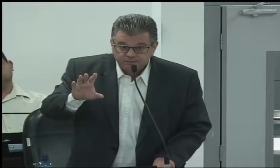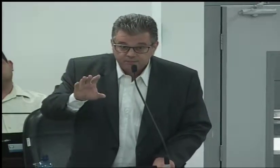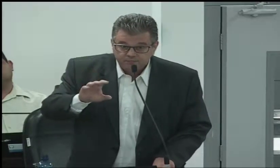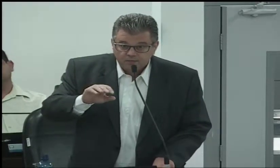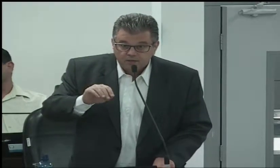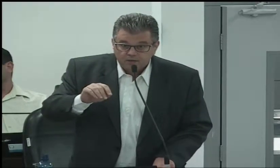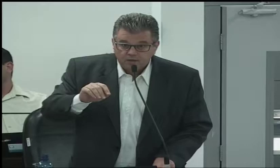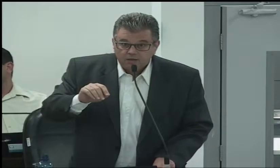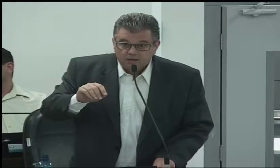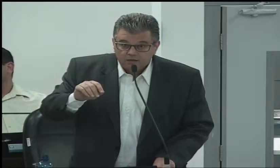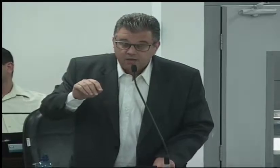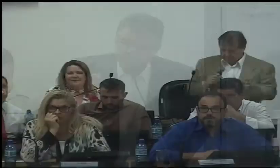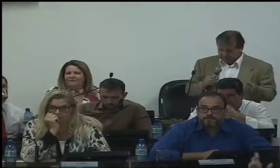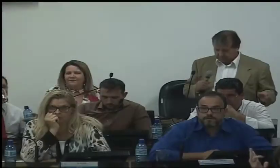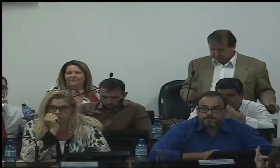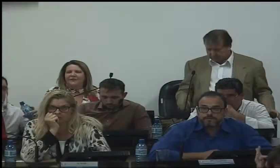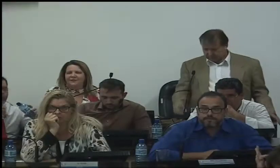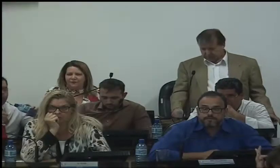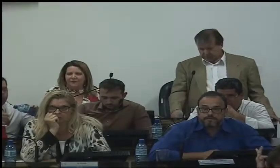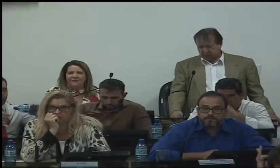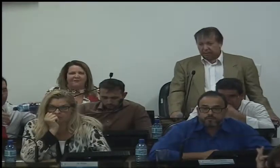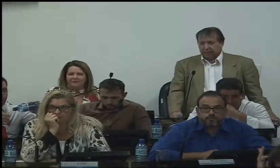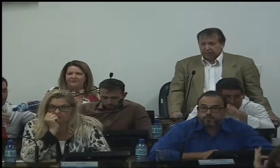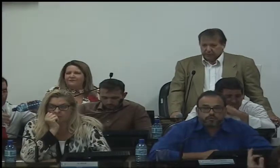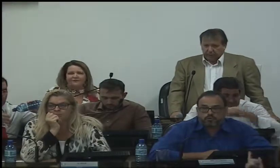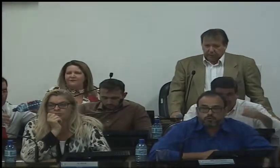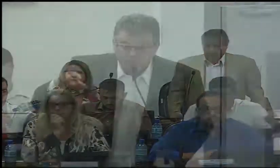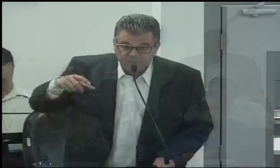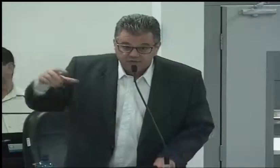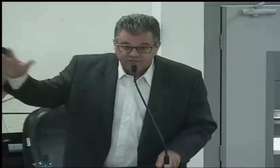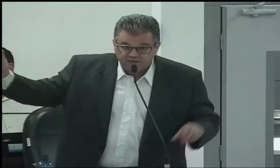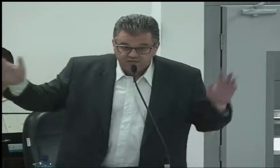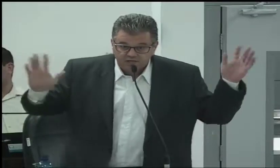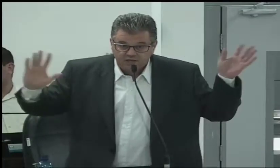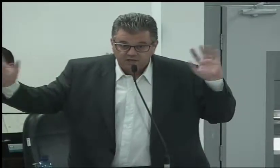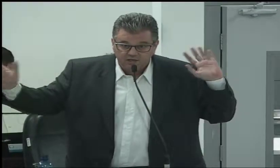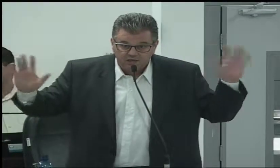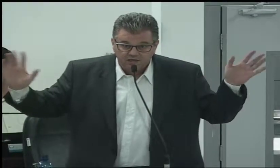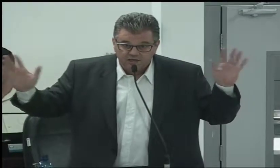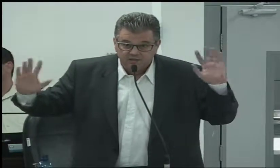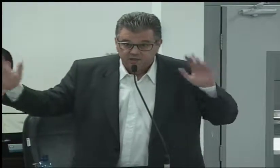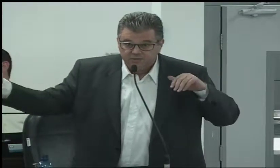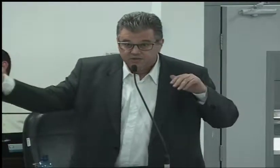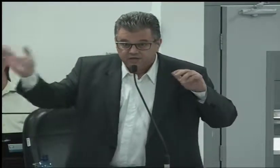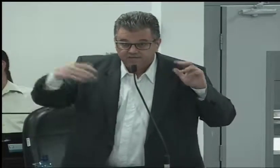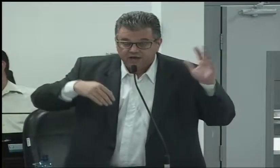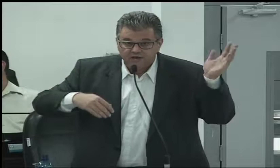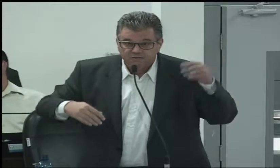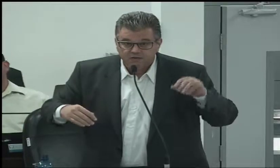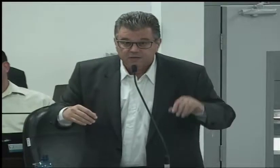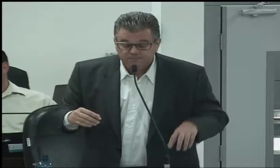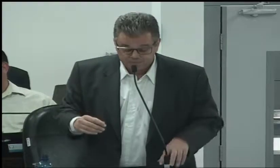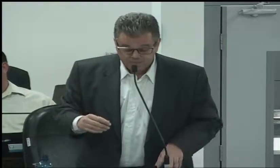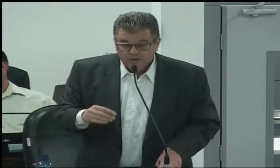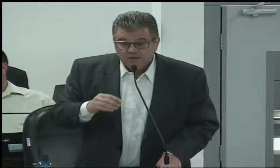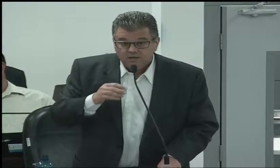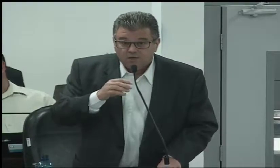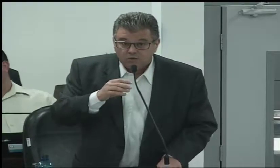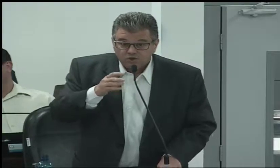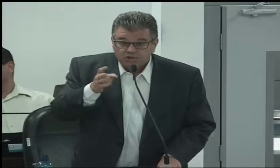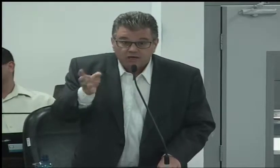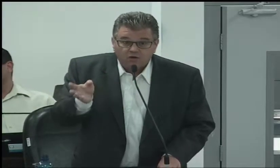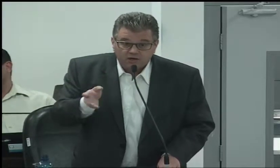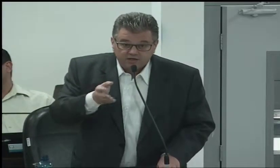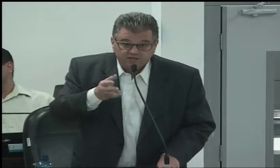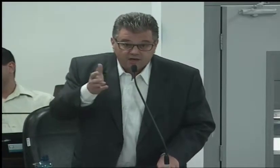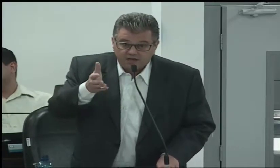Pertence a intervias. É intervias, ele não pode ali naquele horário de pico fazer aquele trâmite, né, vai, vem. Então,